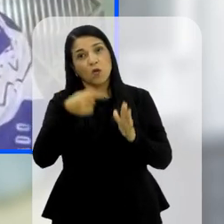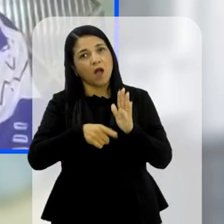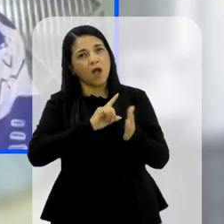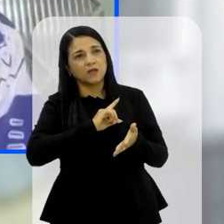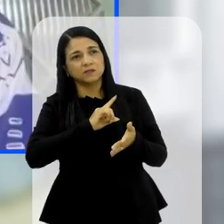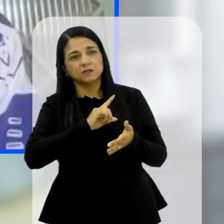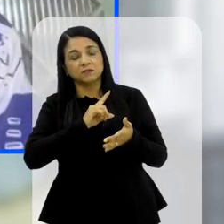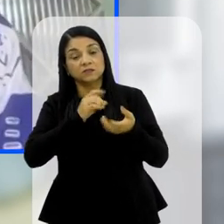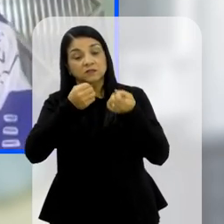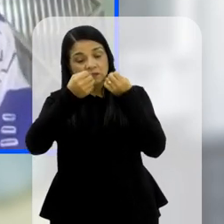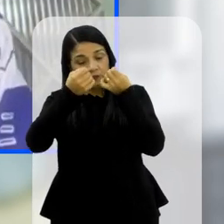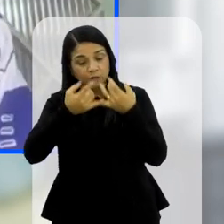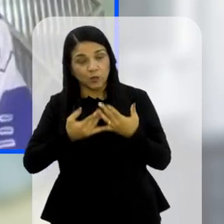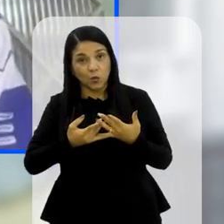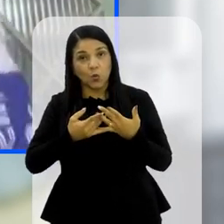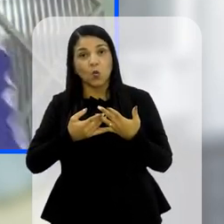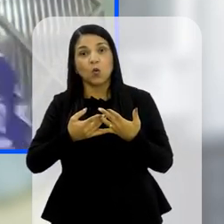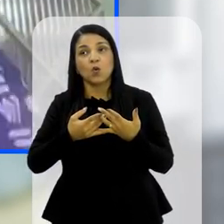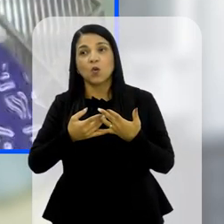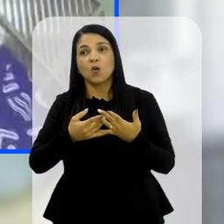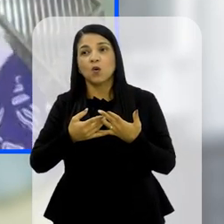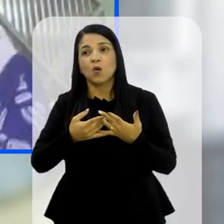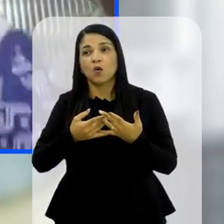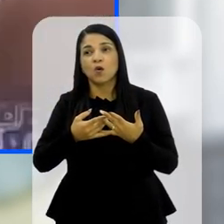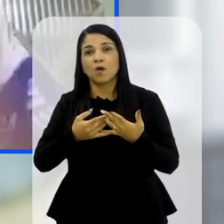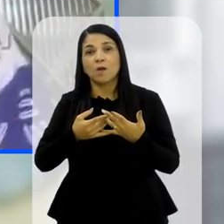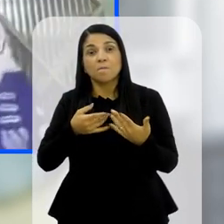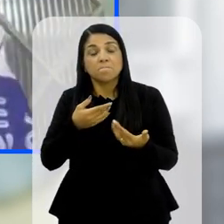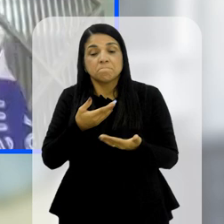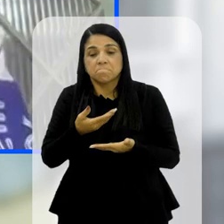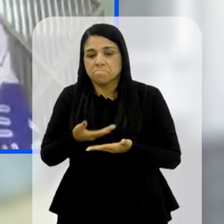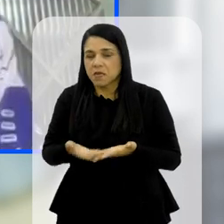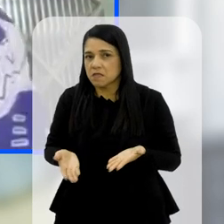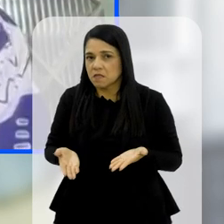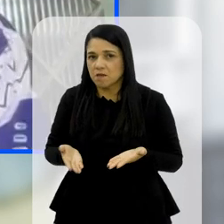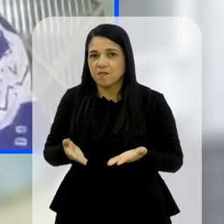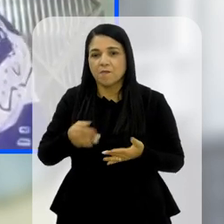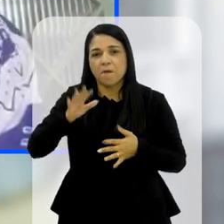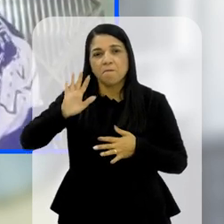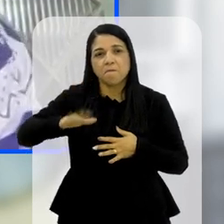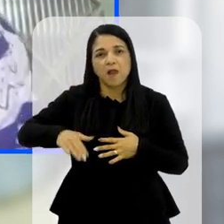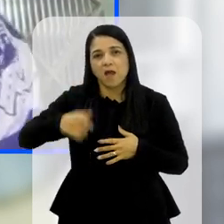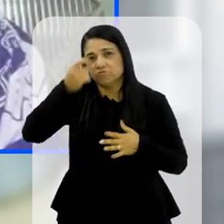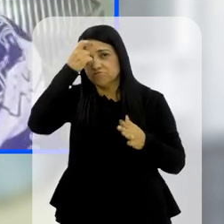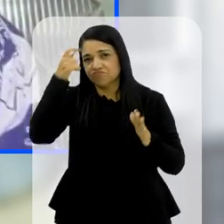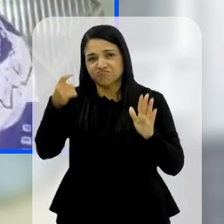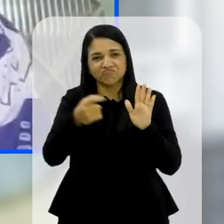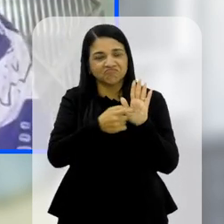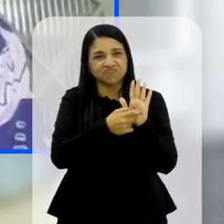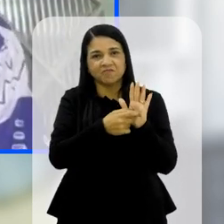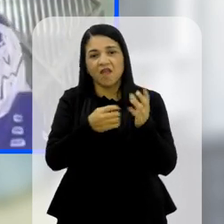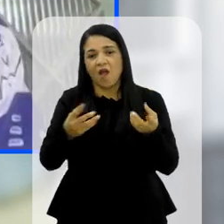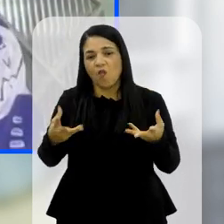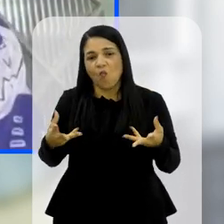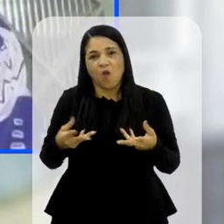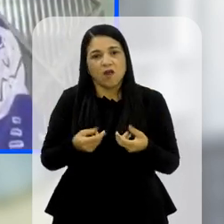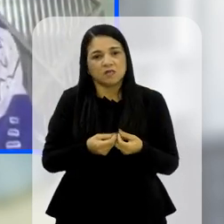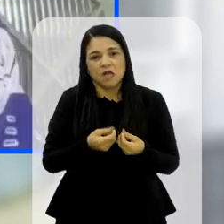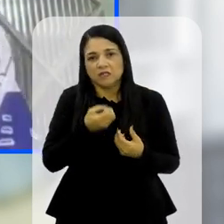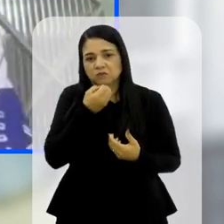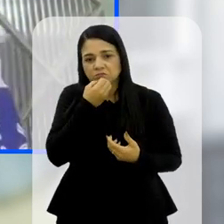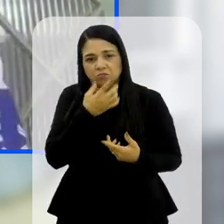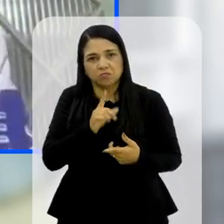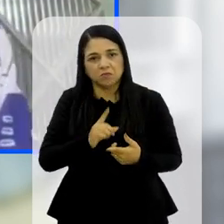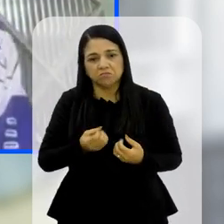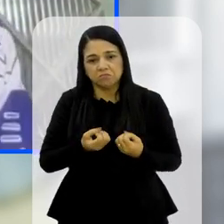atualização da inteligência artificial e ele pensou e falou isso, né? Isso foi uma matéria, perdemos. Perdemos. É muito mais barato fazer